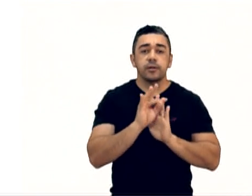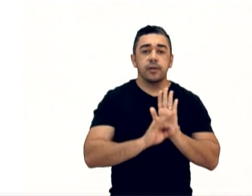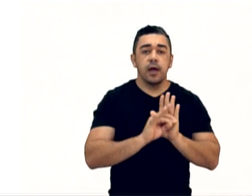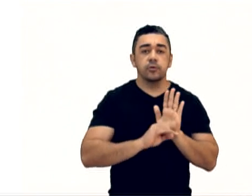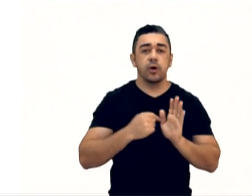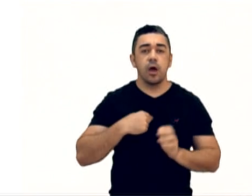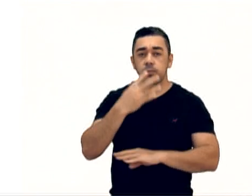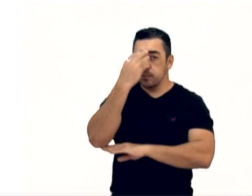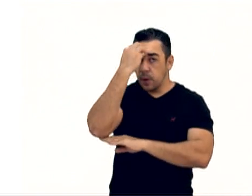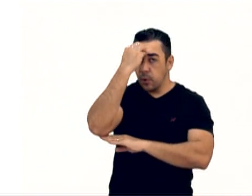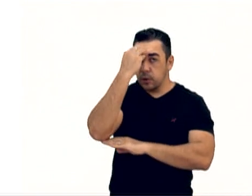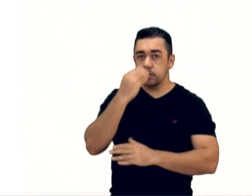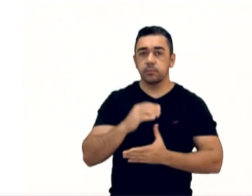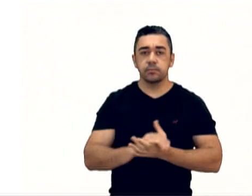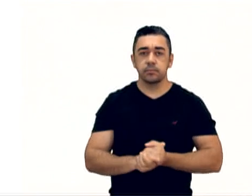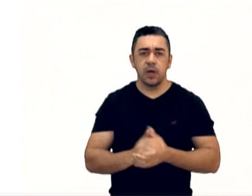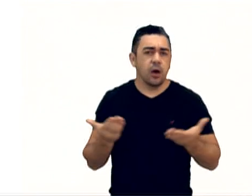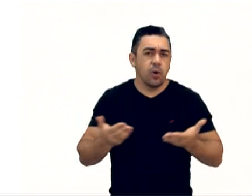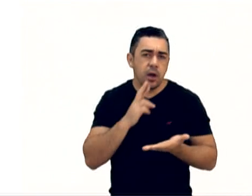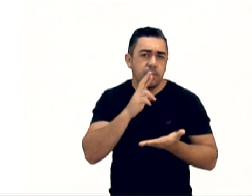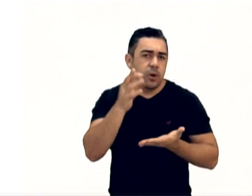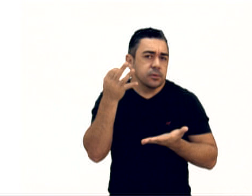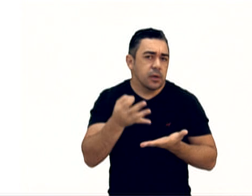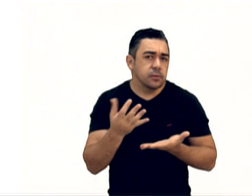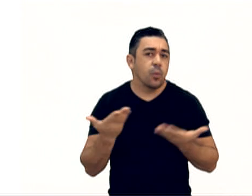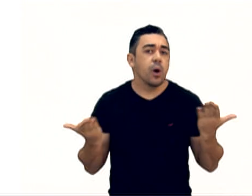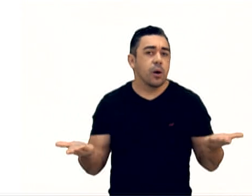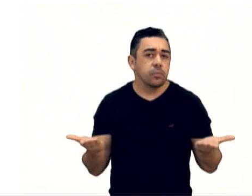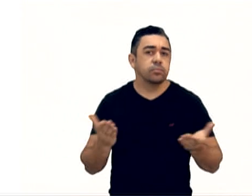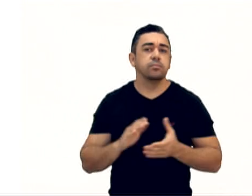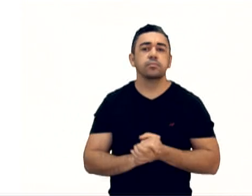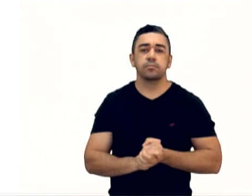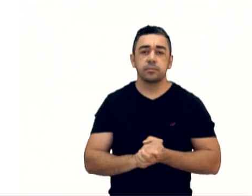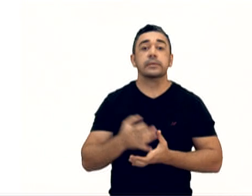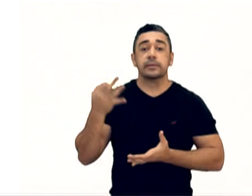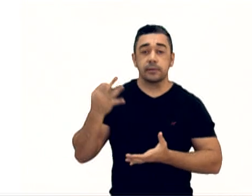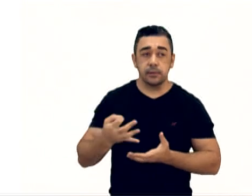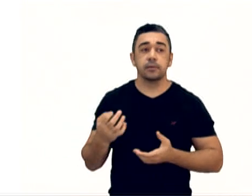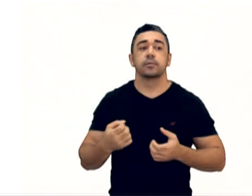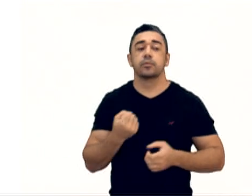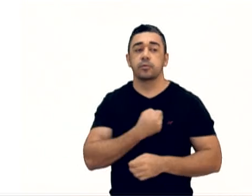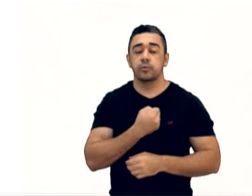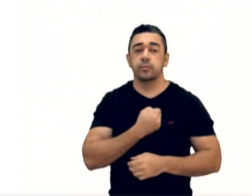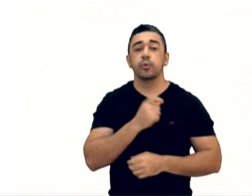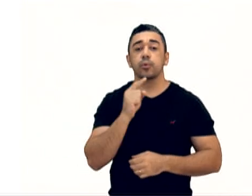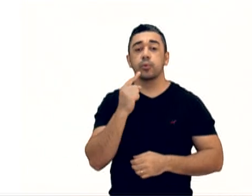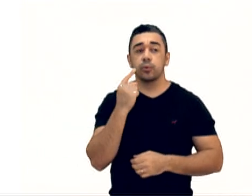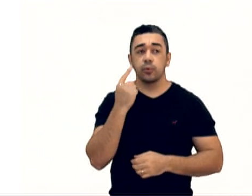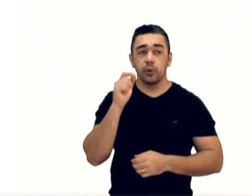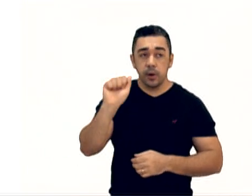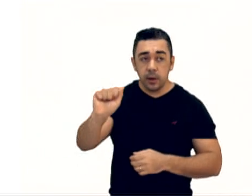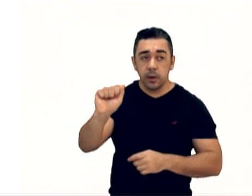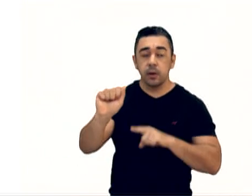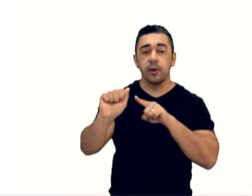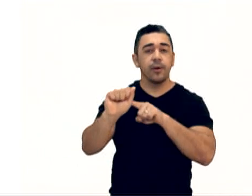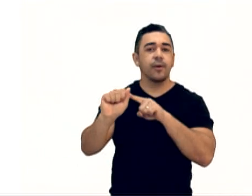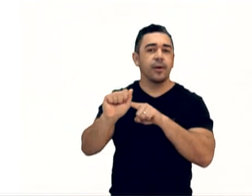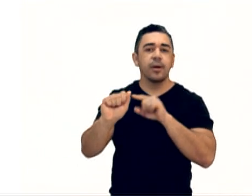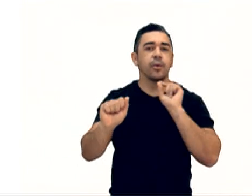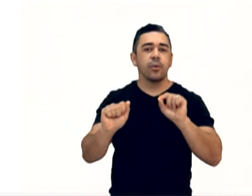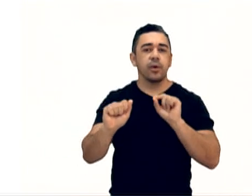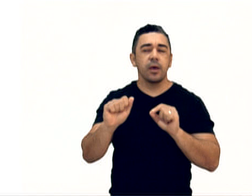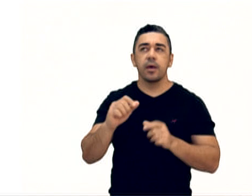para memorização. E agora, qual é a resposta correta? Com certeza, uma ferramenta utilizada para